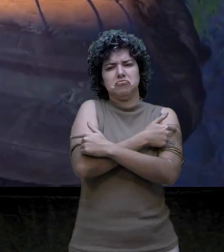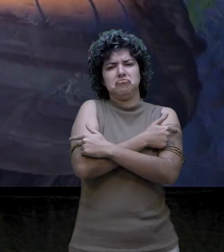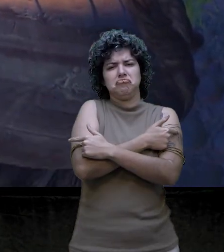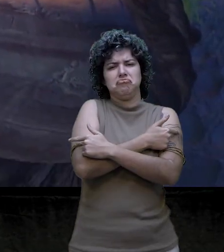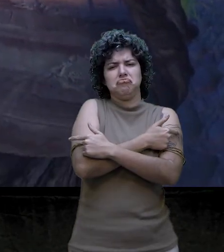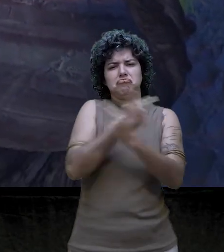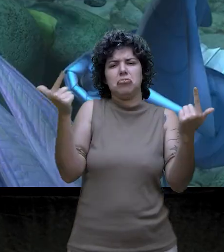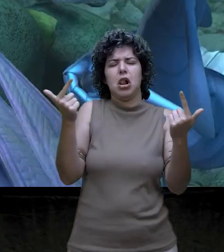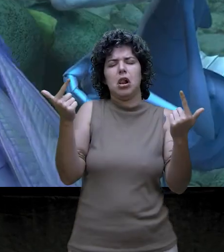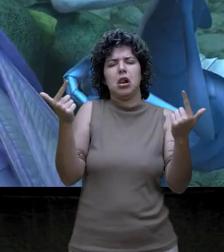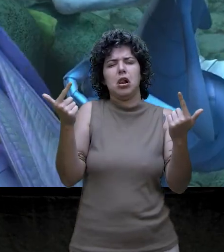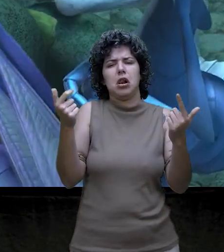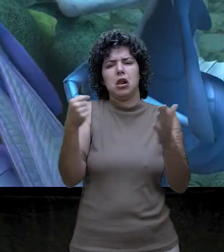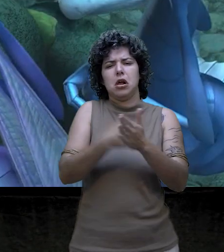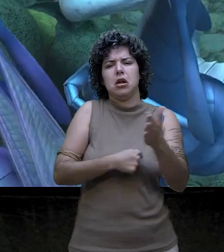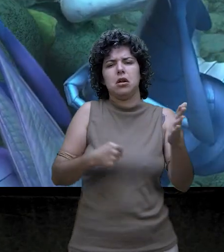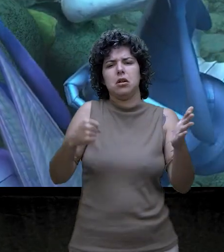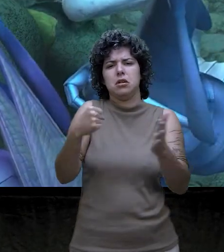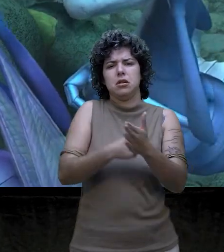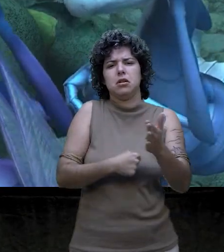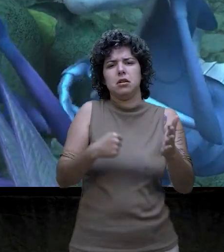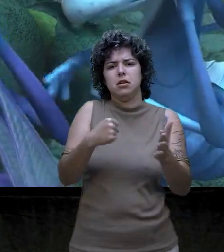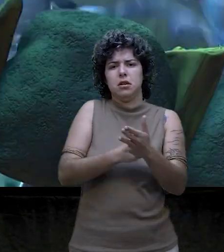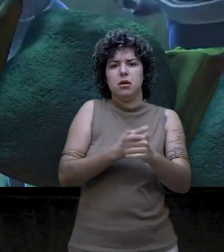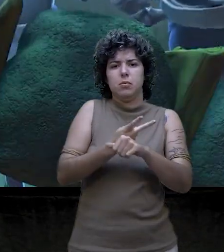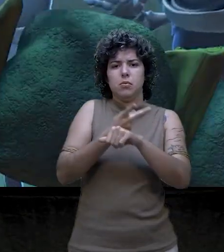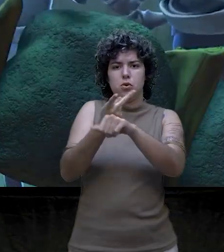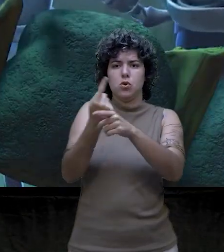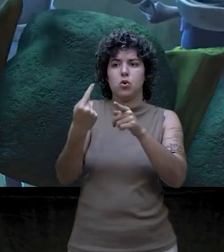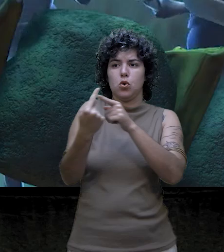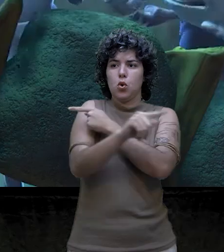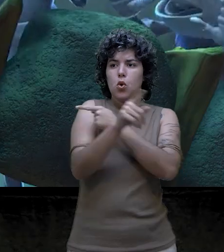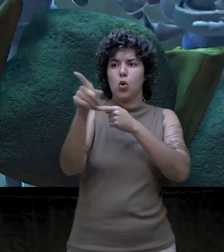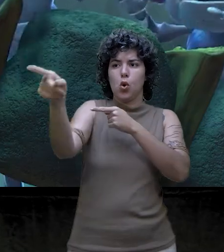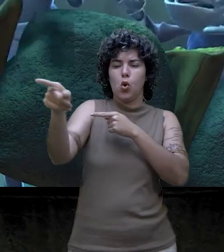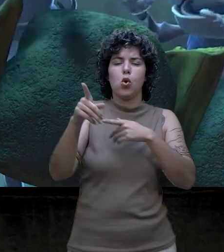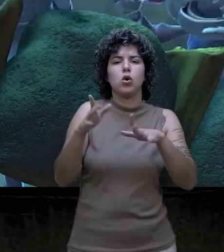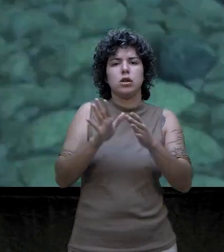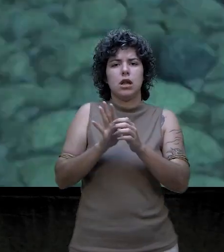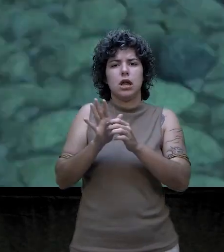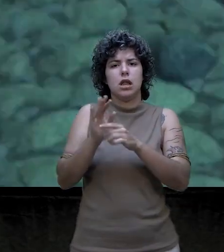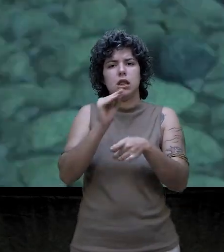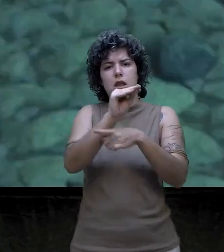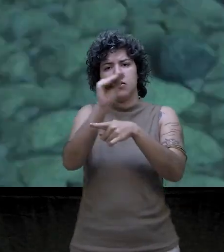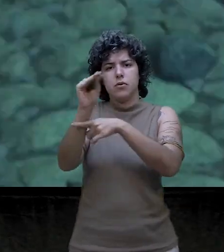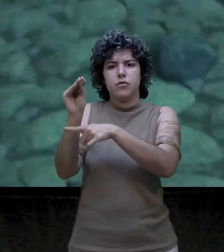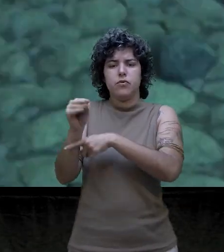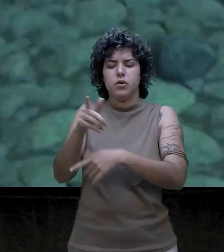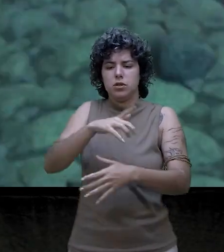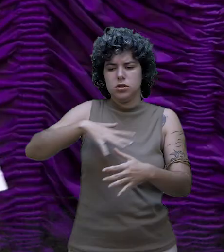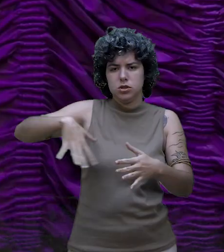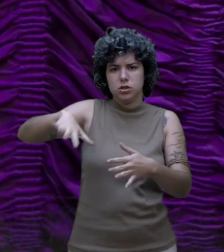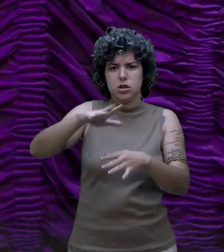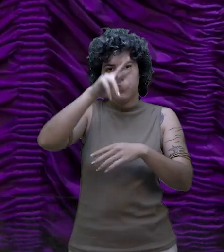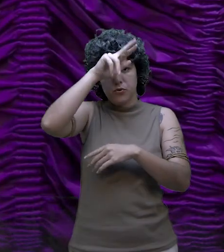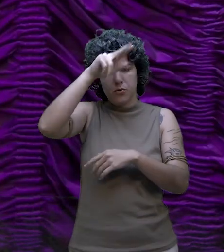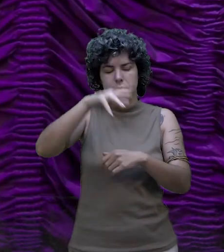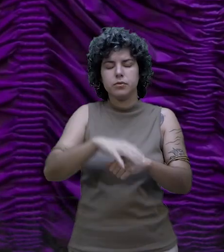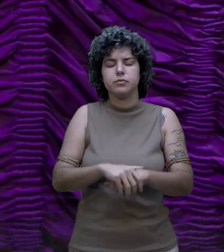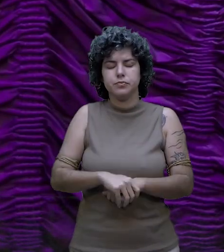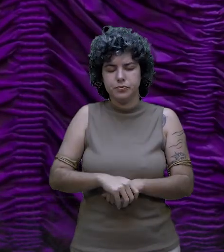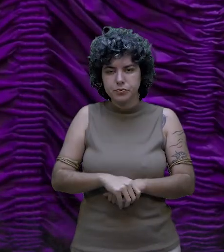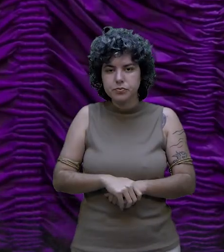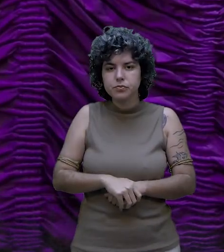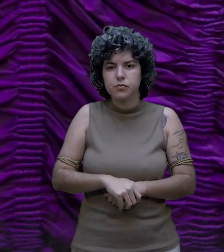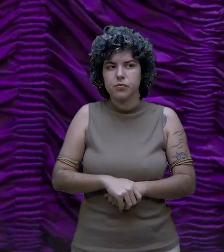usurpadores de sementes. Mas é melhor eu consertar umas coisas antes de eu ir, não acha? Não, vá logo. É só sair. E digamos assim